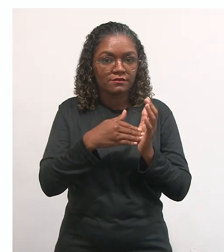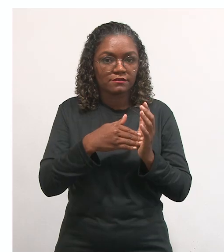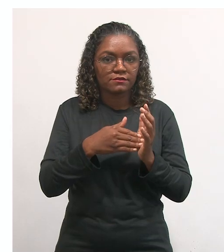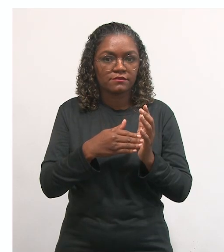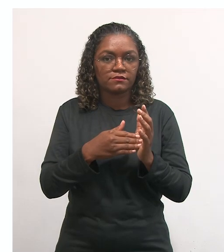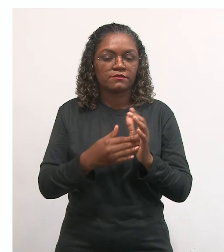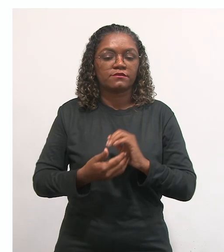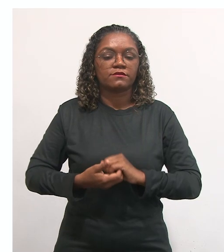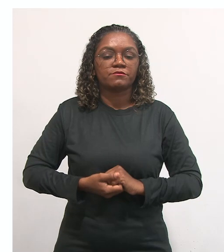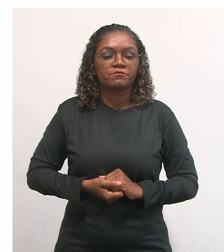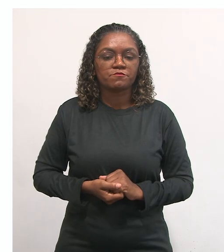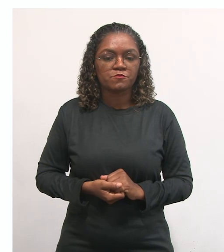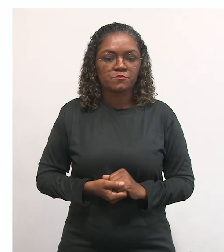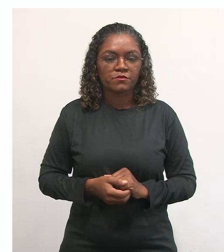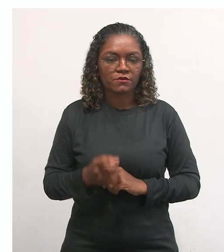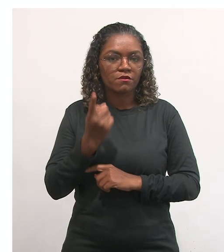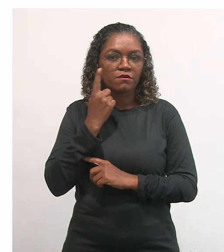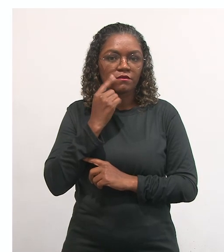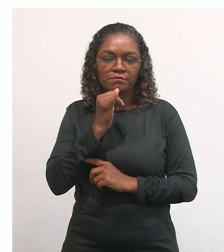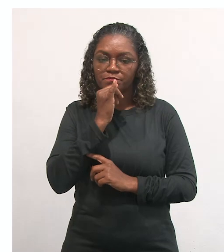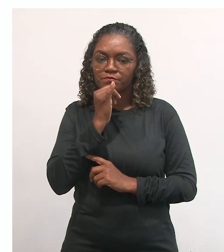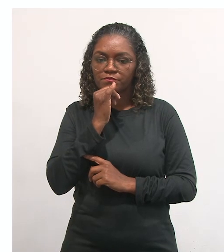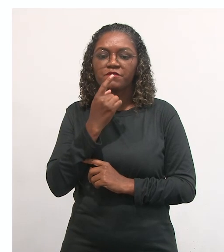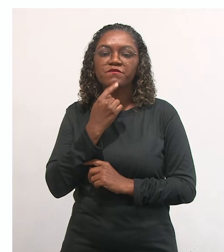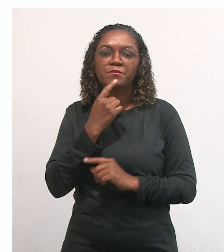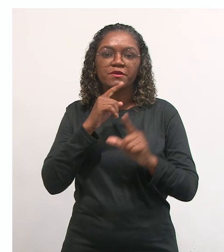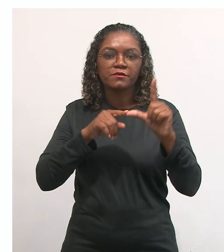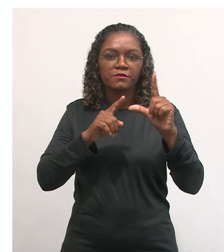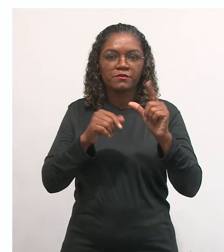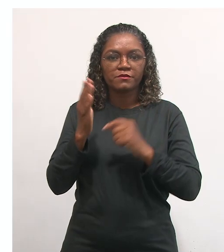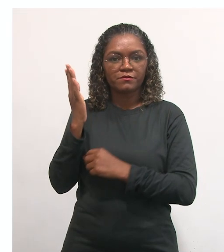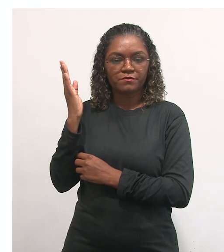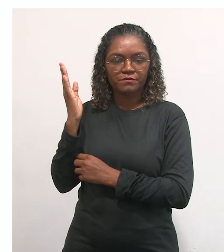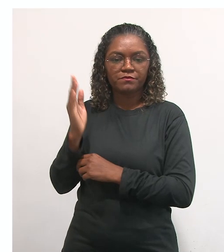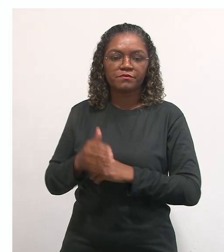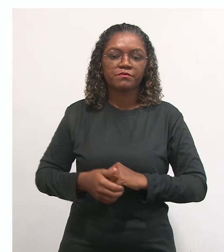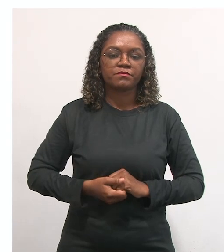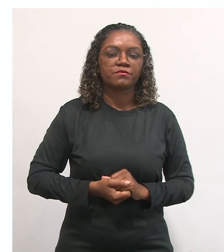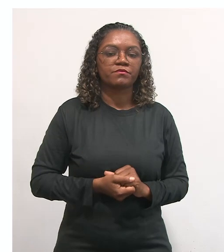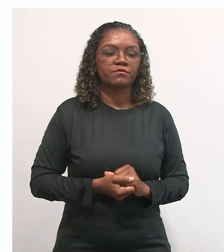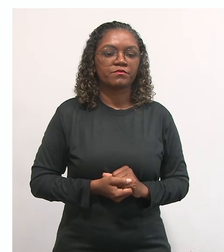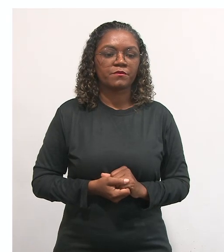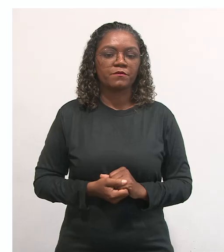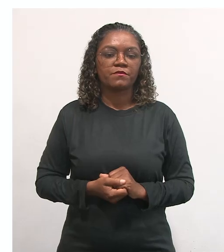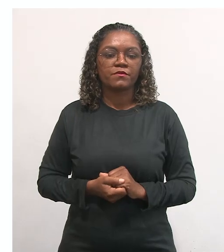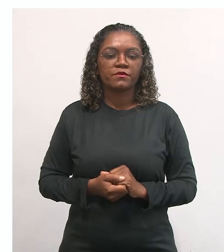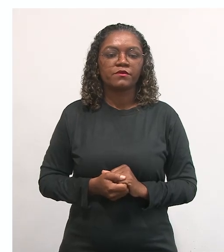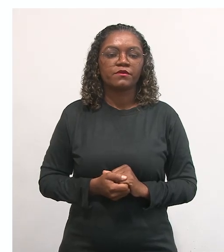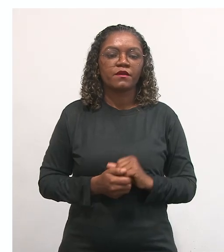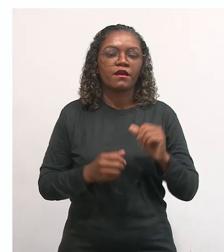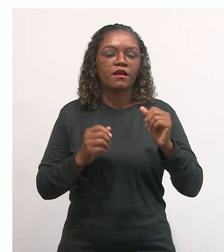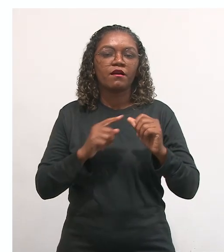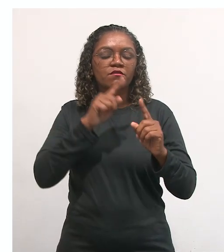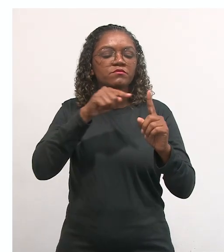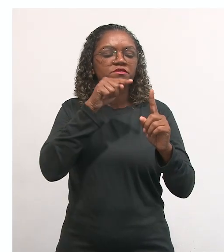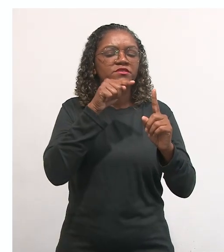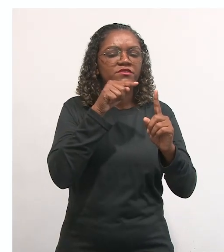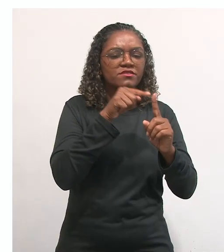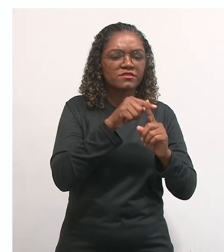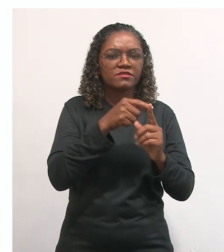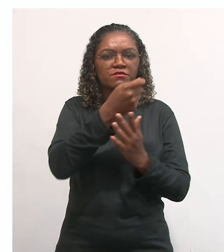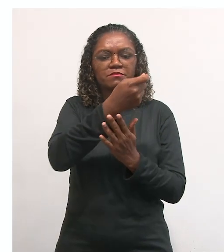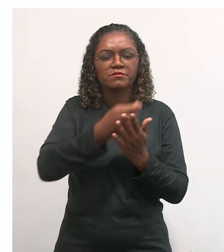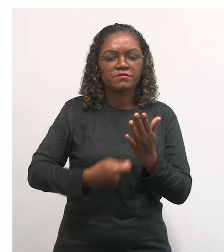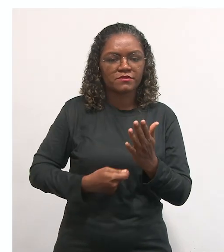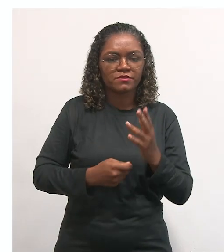só até três tá olha só aqui ó o exemplo ó a finalidade da pesquisa é abre aspas colocou aqui